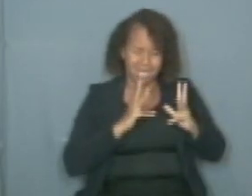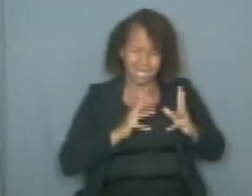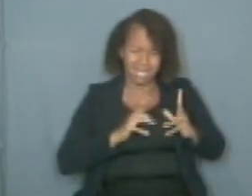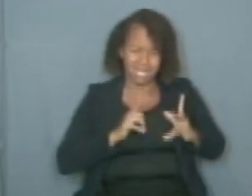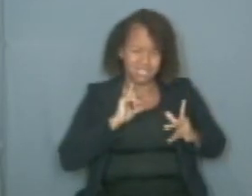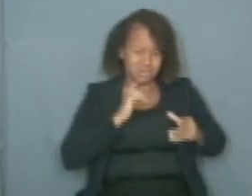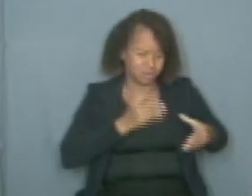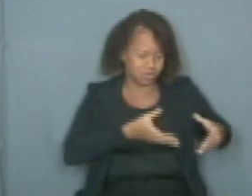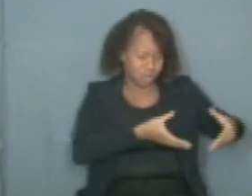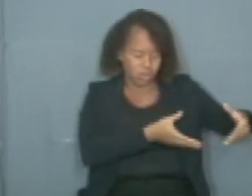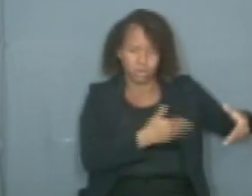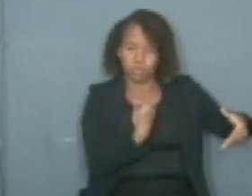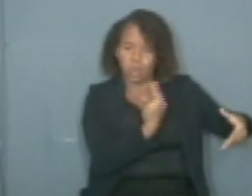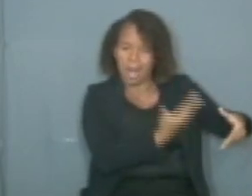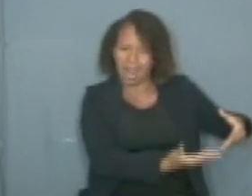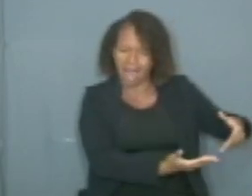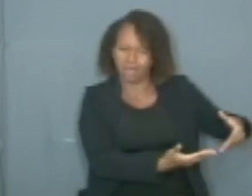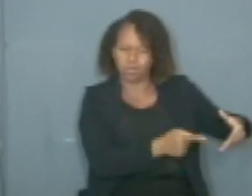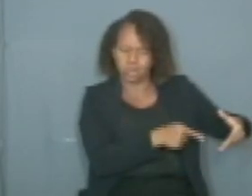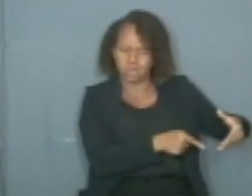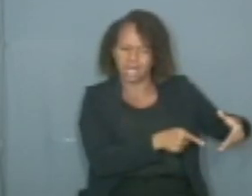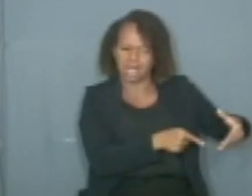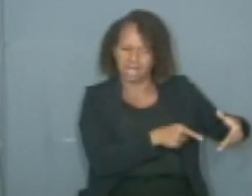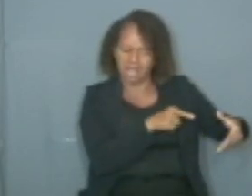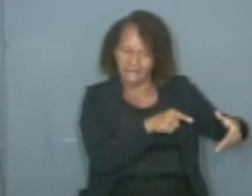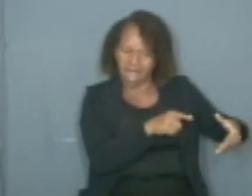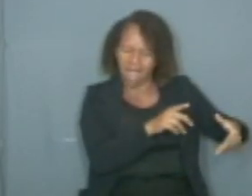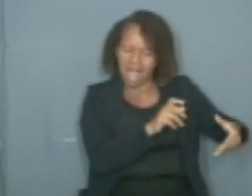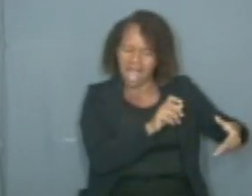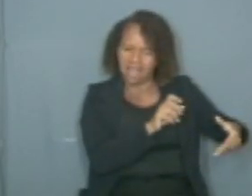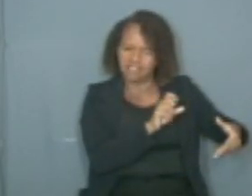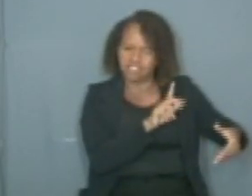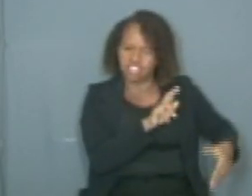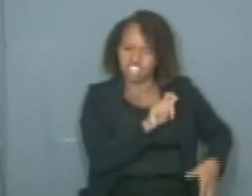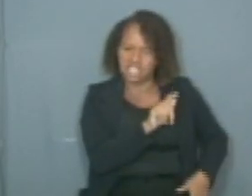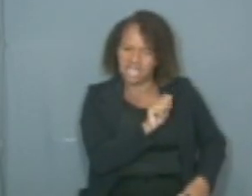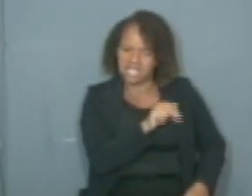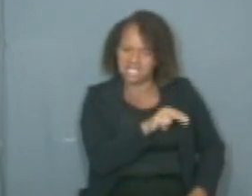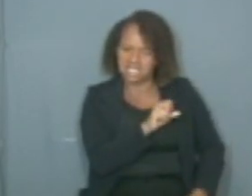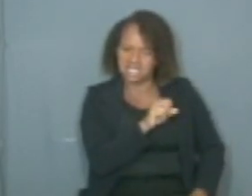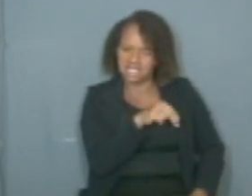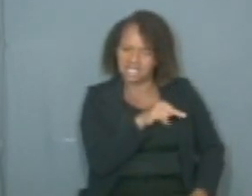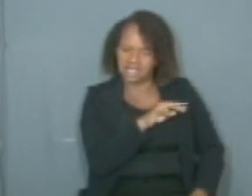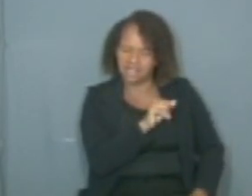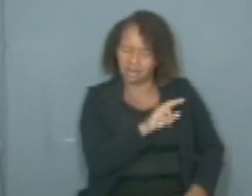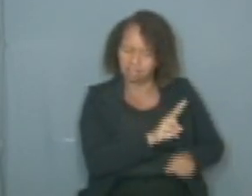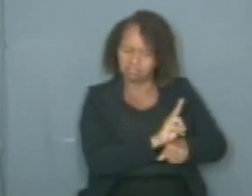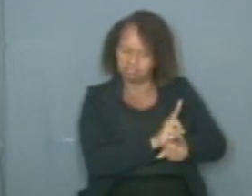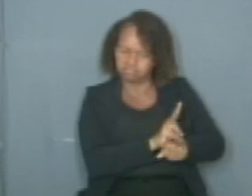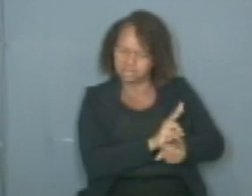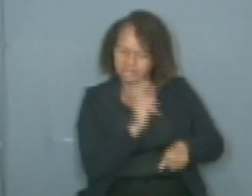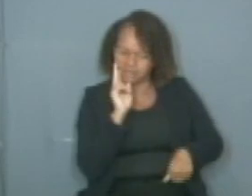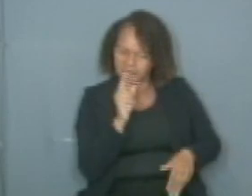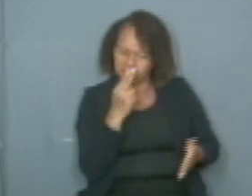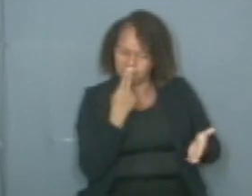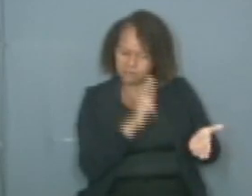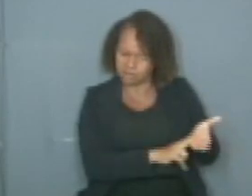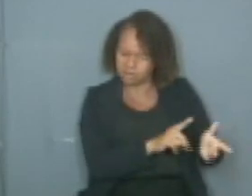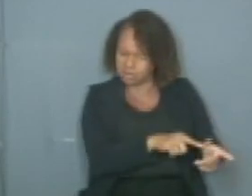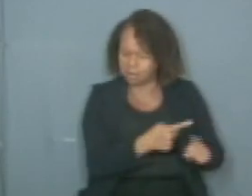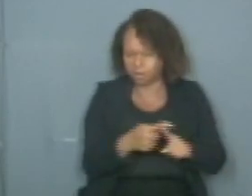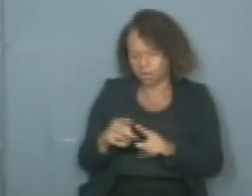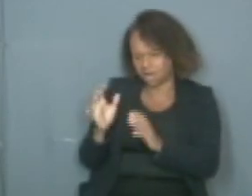do lado da sua clínica, a vigilância sanitária ia interditar você? Por que a vigilância sanitária do Recife